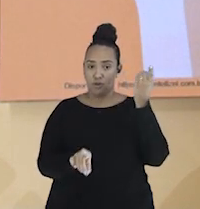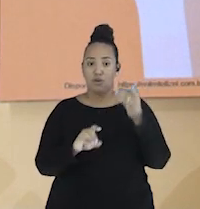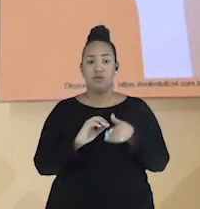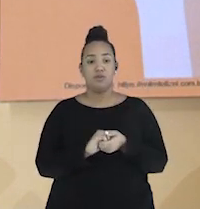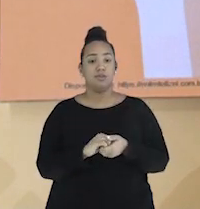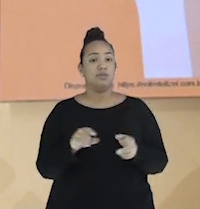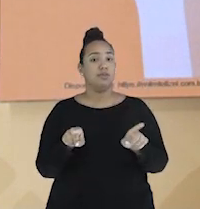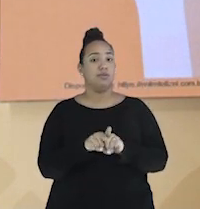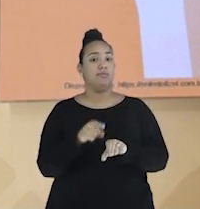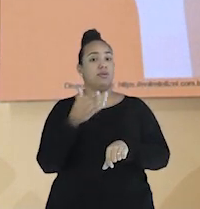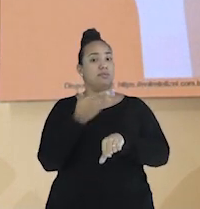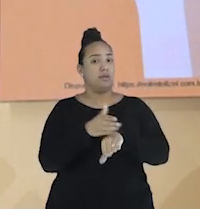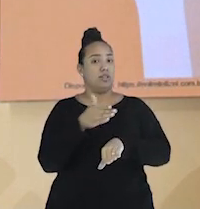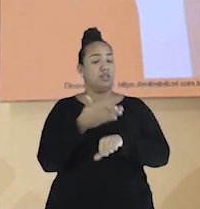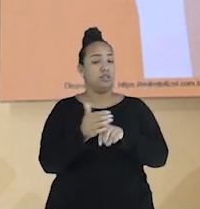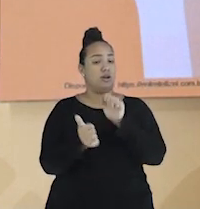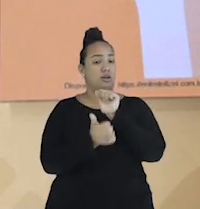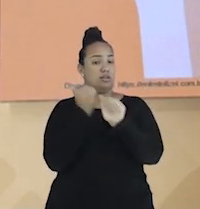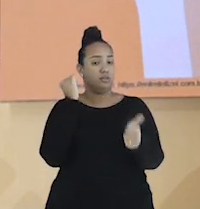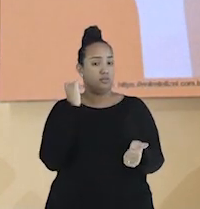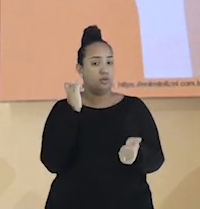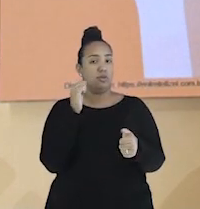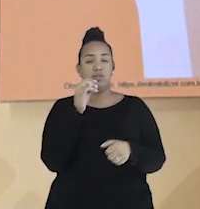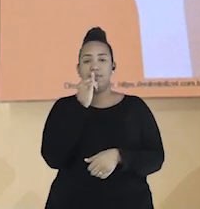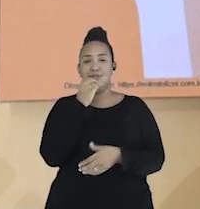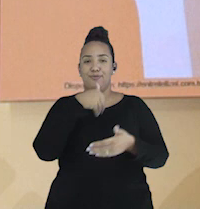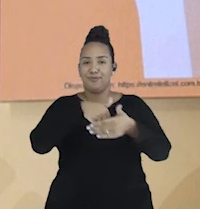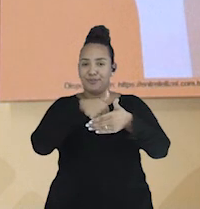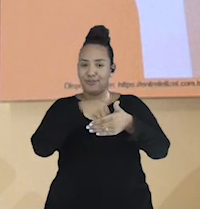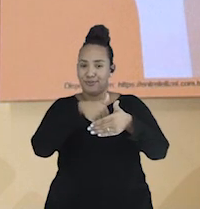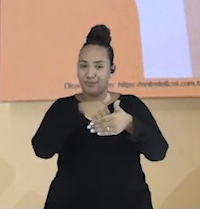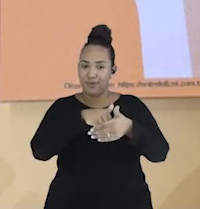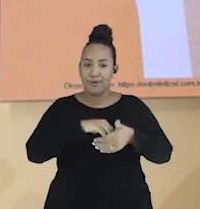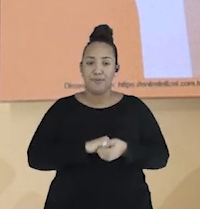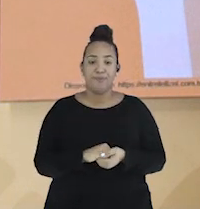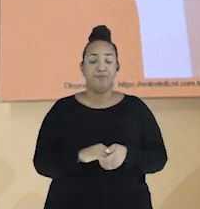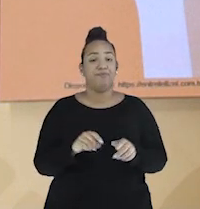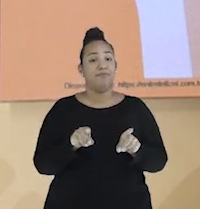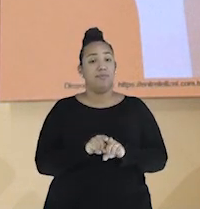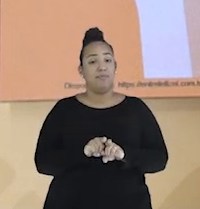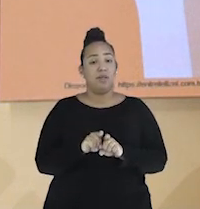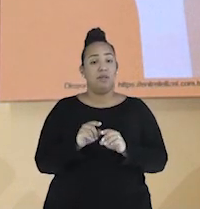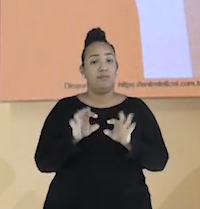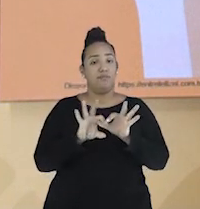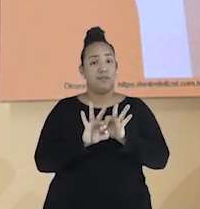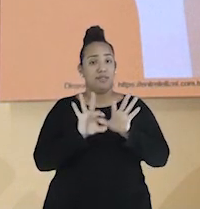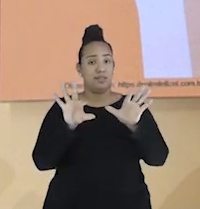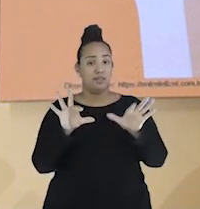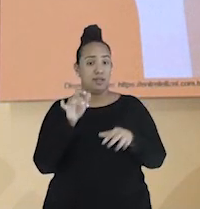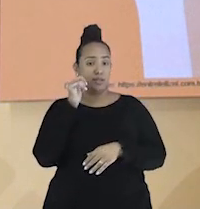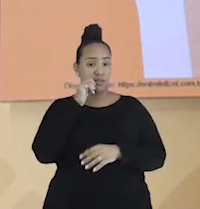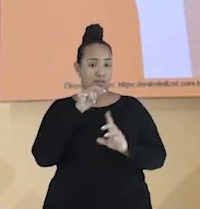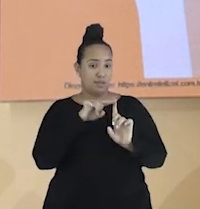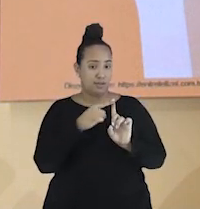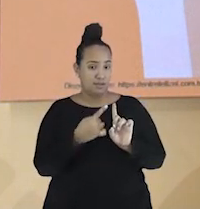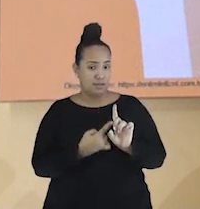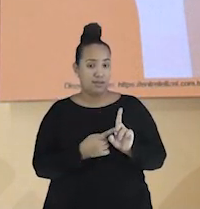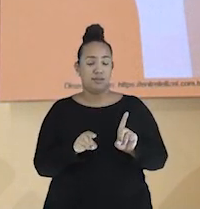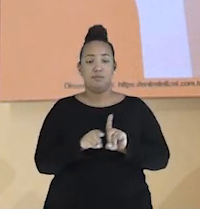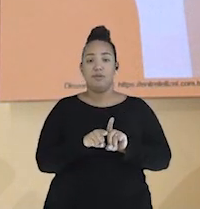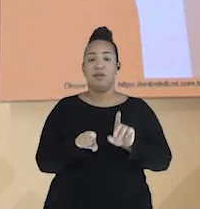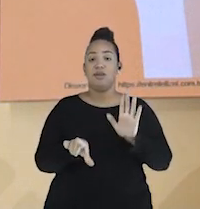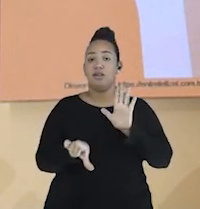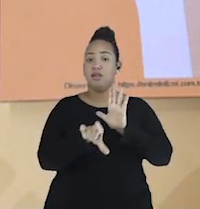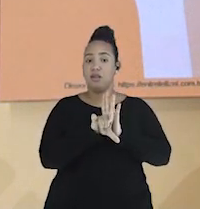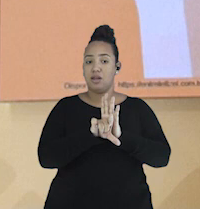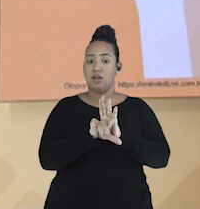esportes como o futebol, que era considerado um esporte masculino, a licença maternidade e leis que defendem